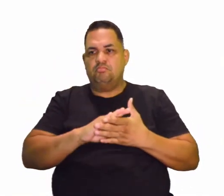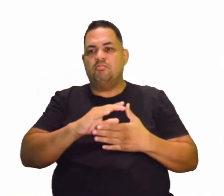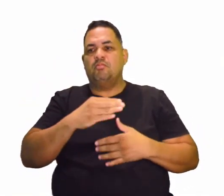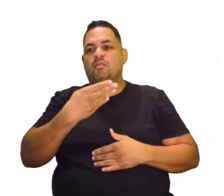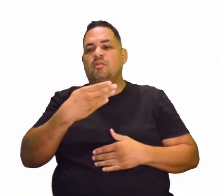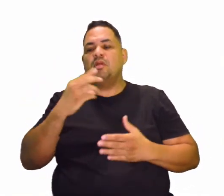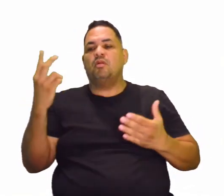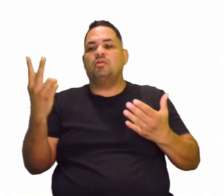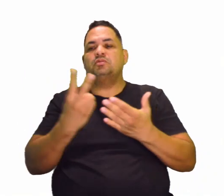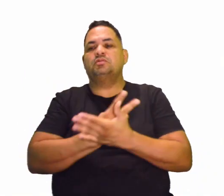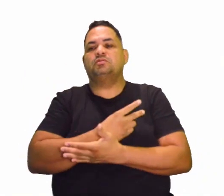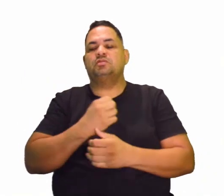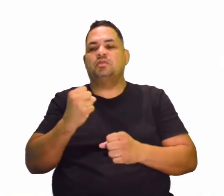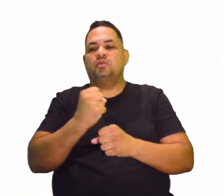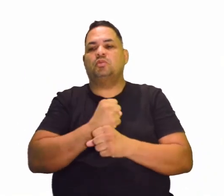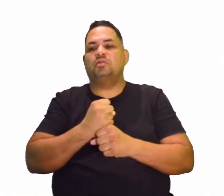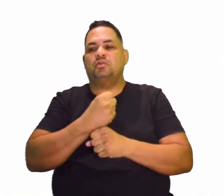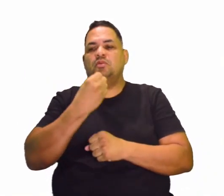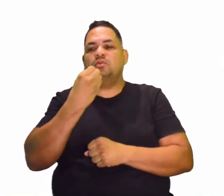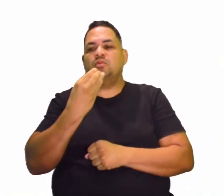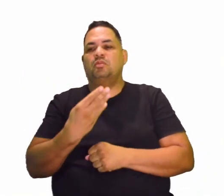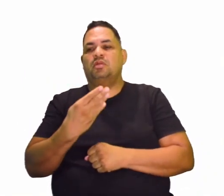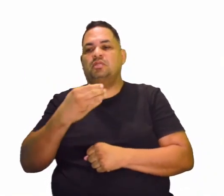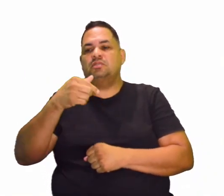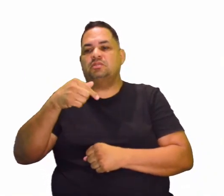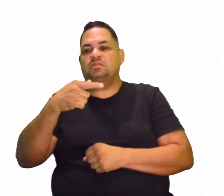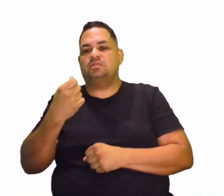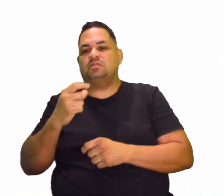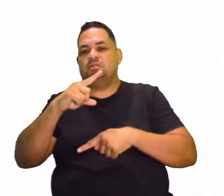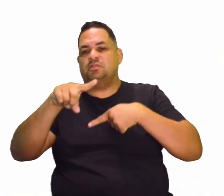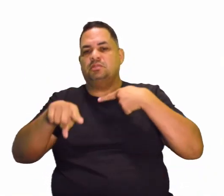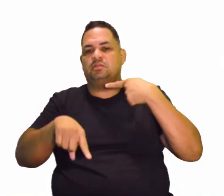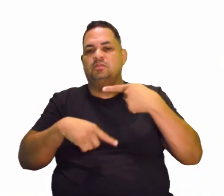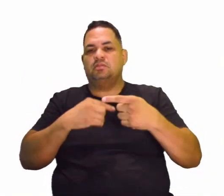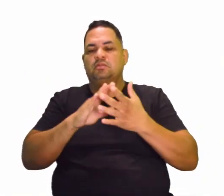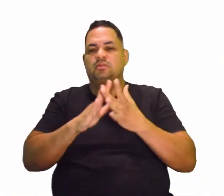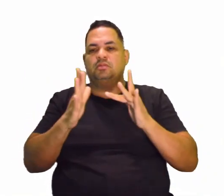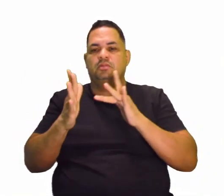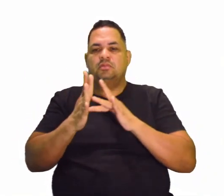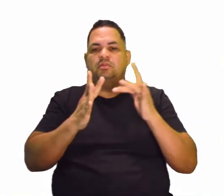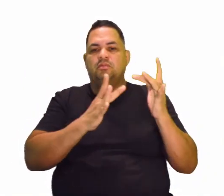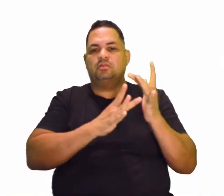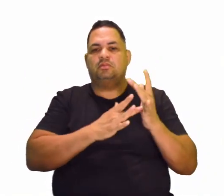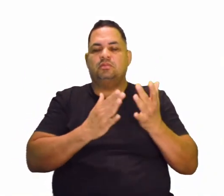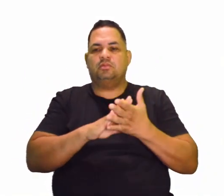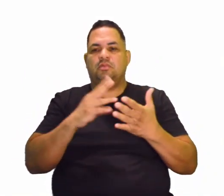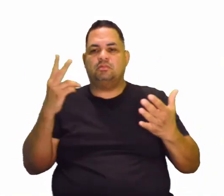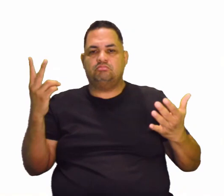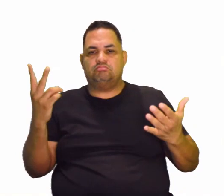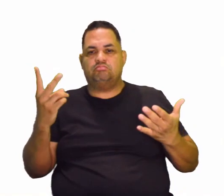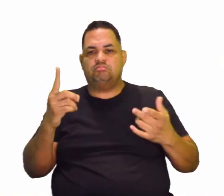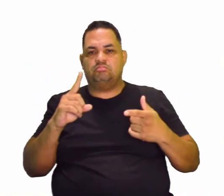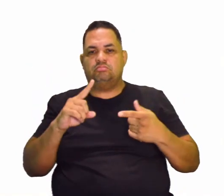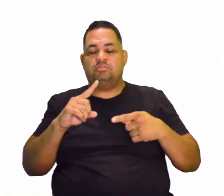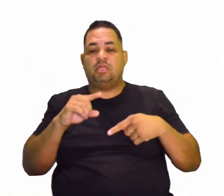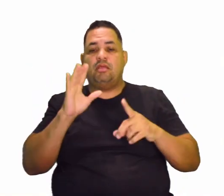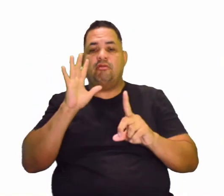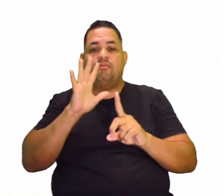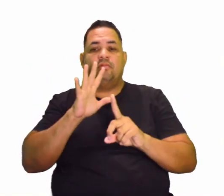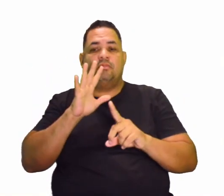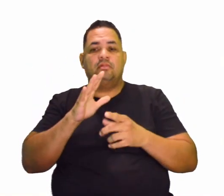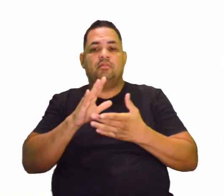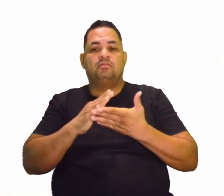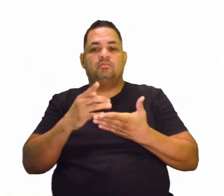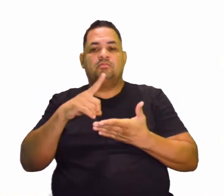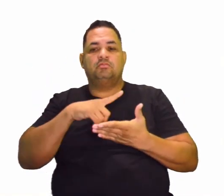Cristo. Sofreu, então, influência dos gregos, dos romanos, persas e árabes. A